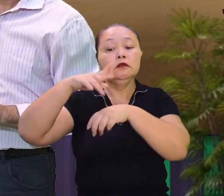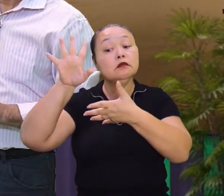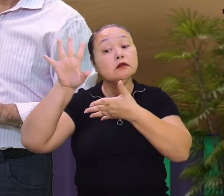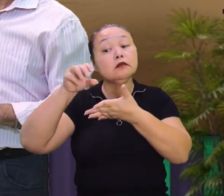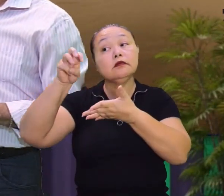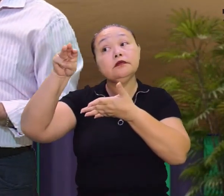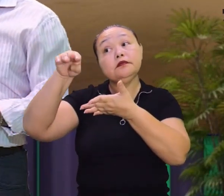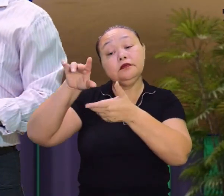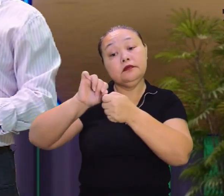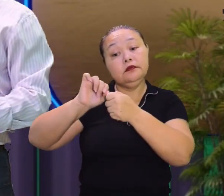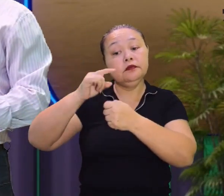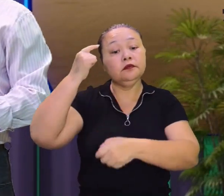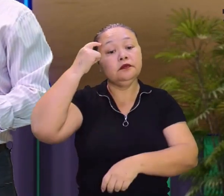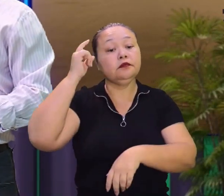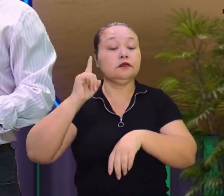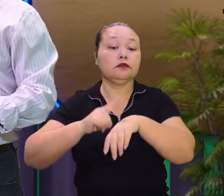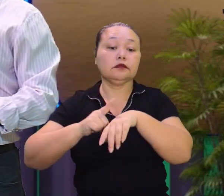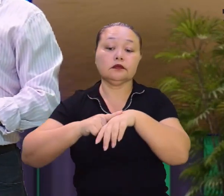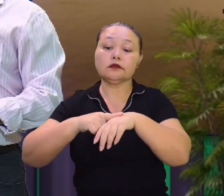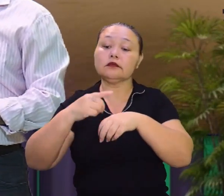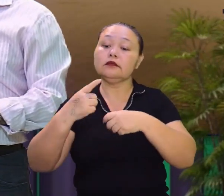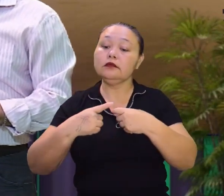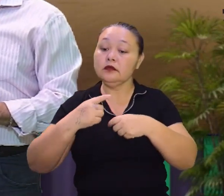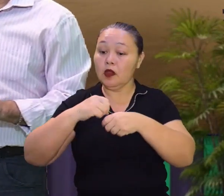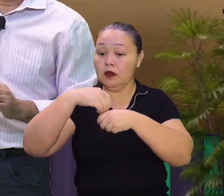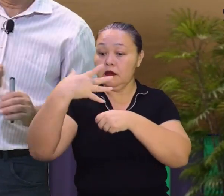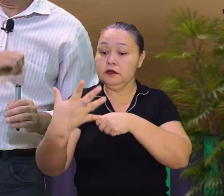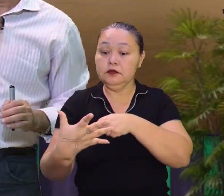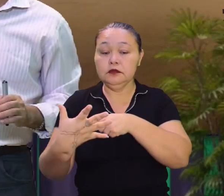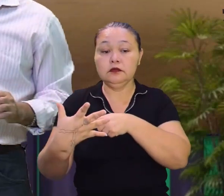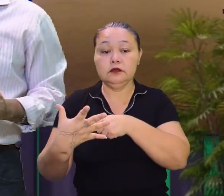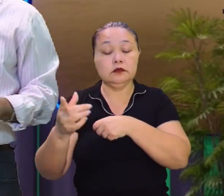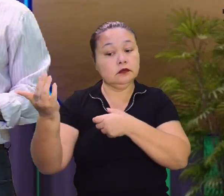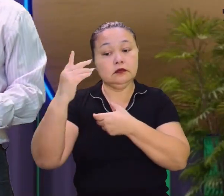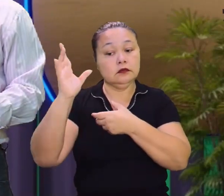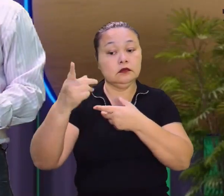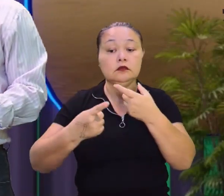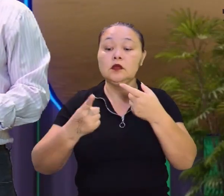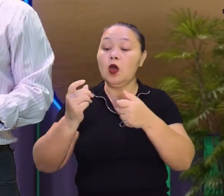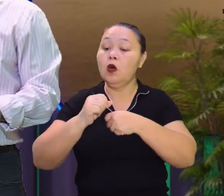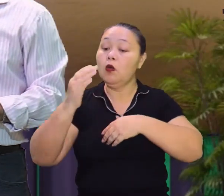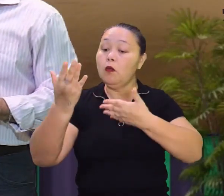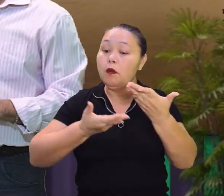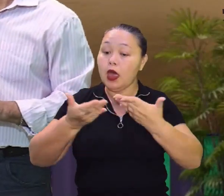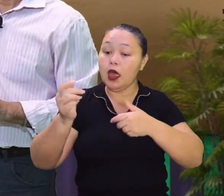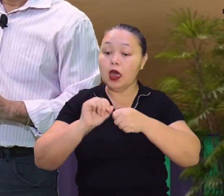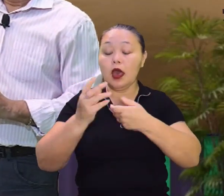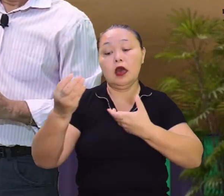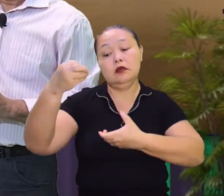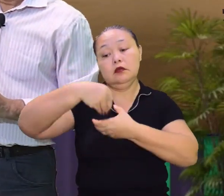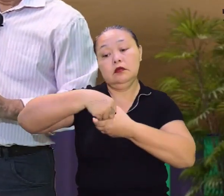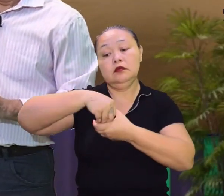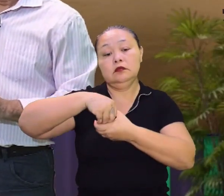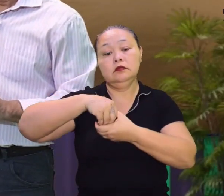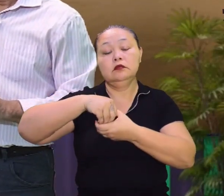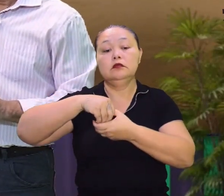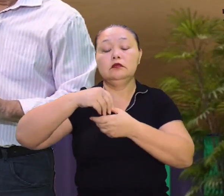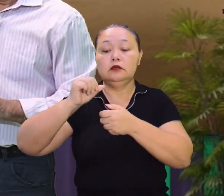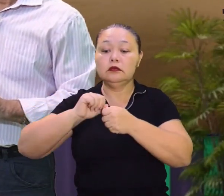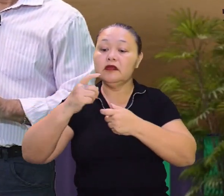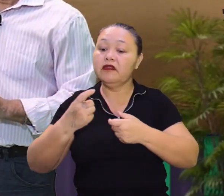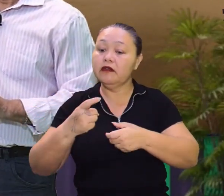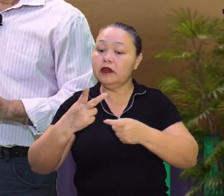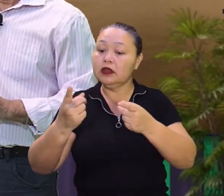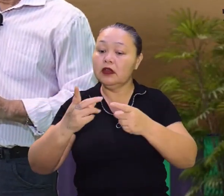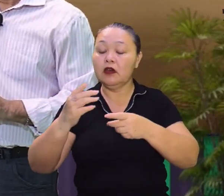foi pensando o quê? O mercado externo. Exatamente. Não o mercado interno, é vender, produzir para exportar, vender